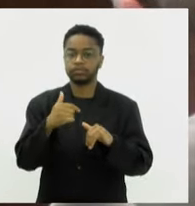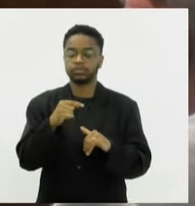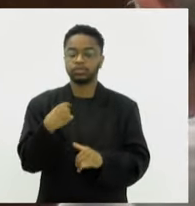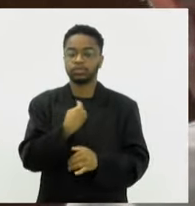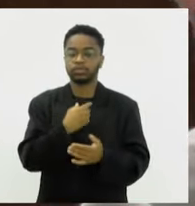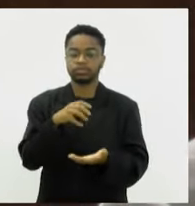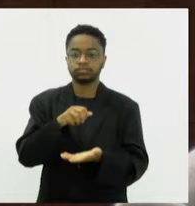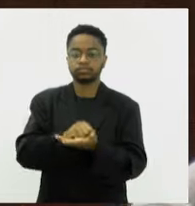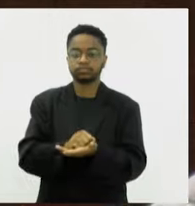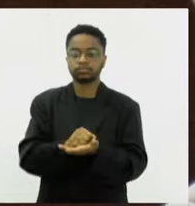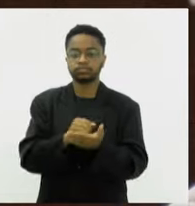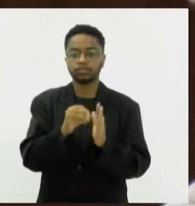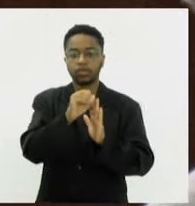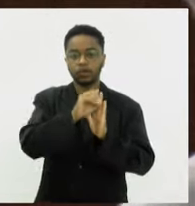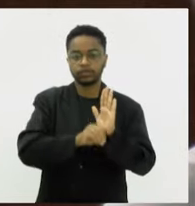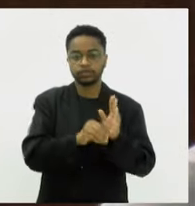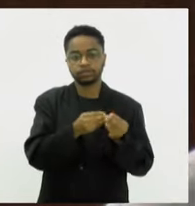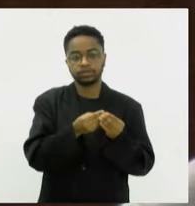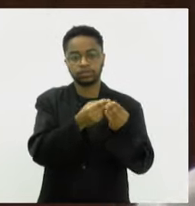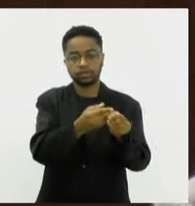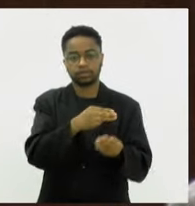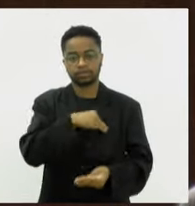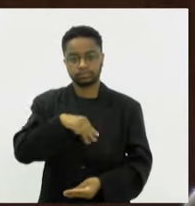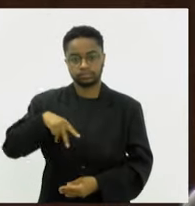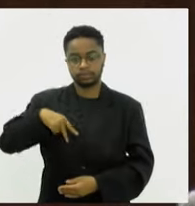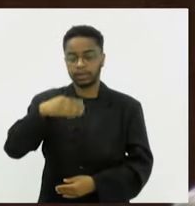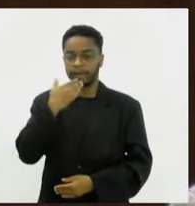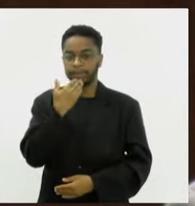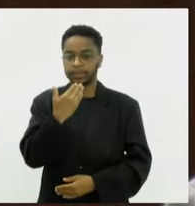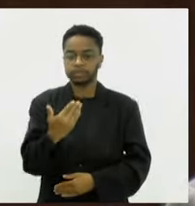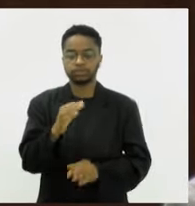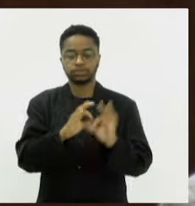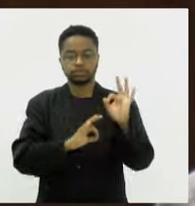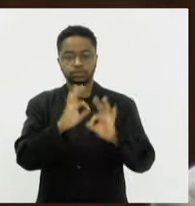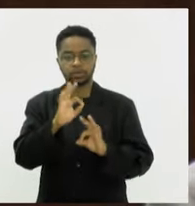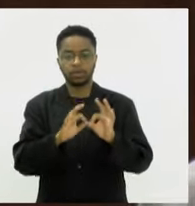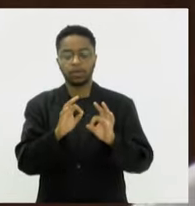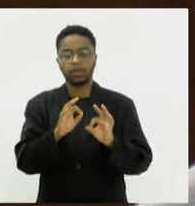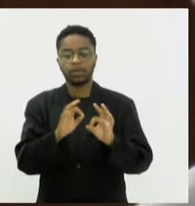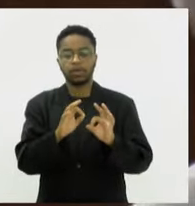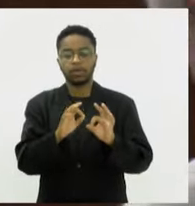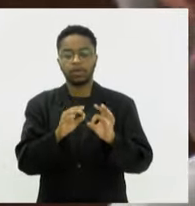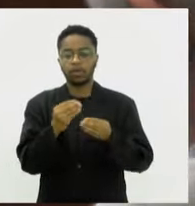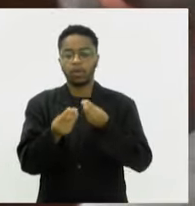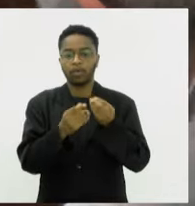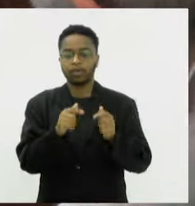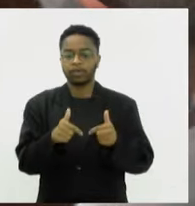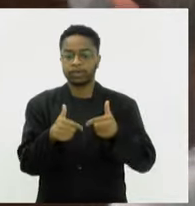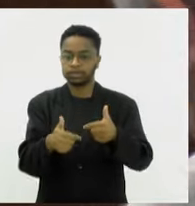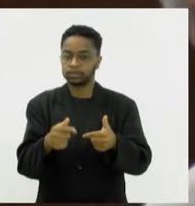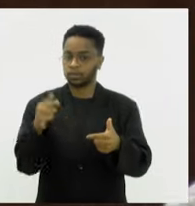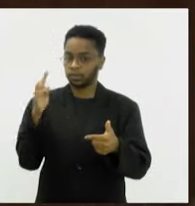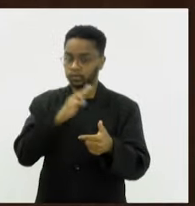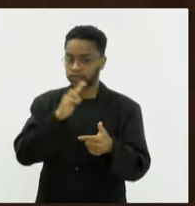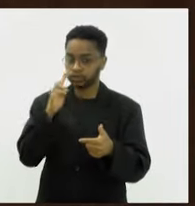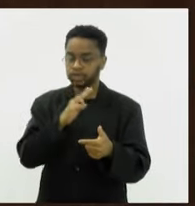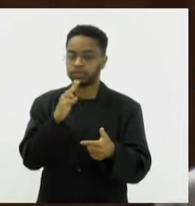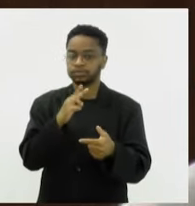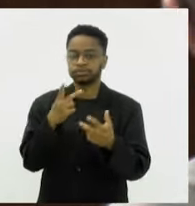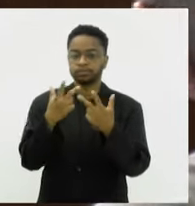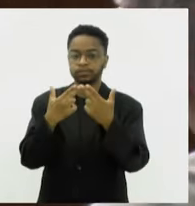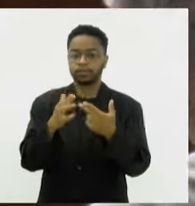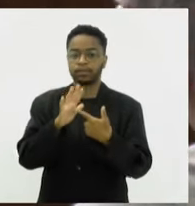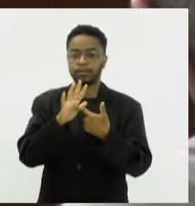o Ministério Público solicitando a elaboração de um plano de ação com a devida urgência, como determina